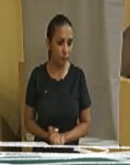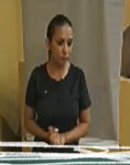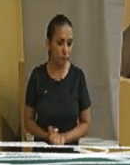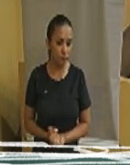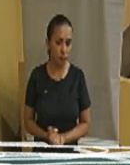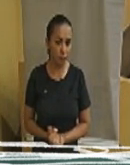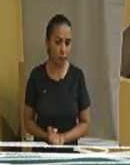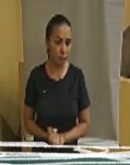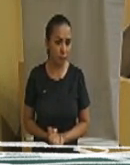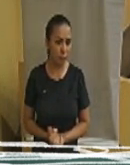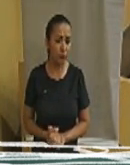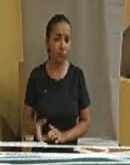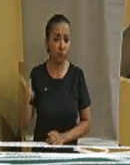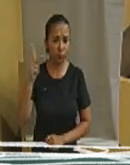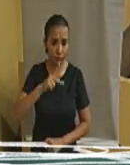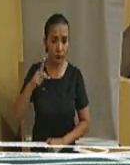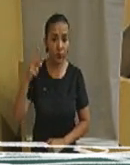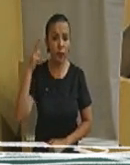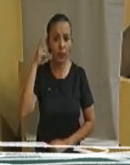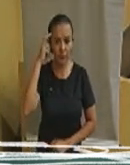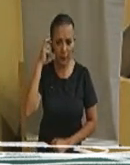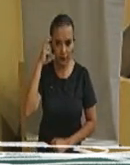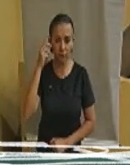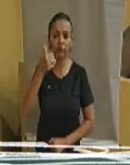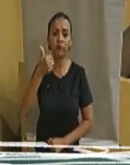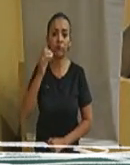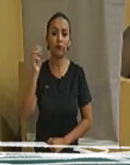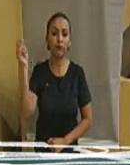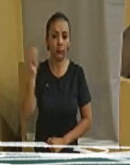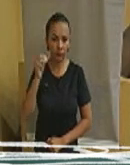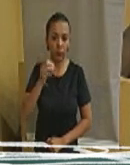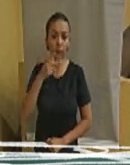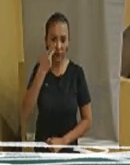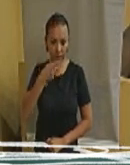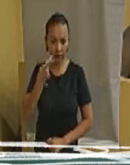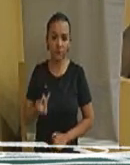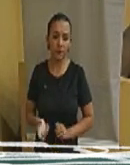Professor Etienne, 10 minutos para a sua fala.